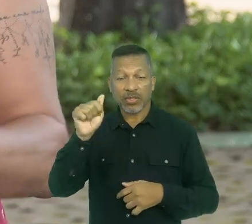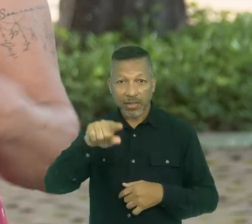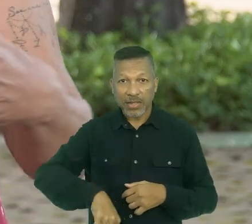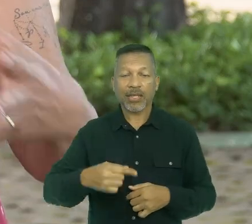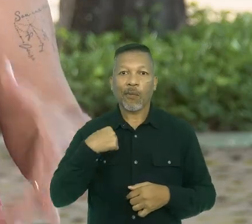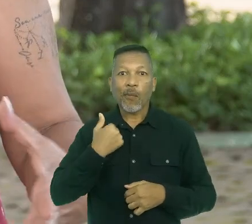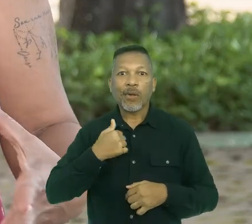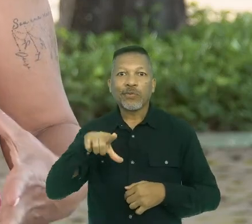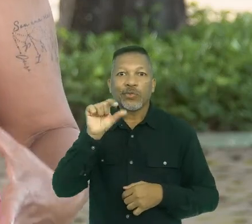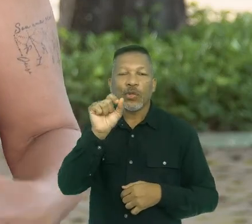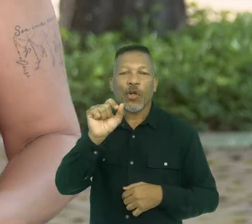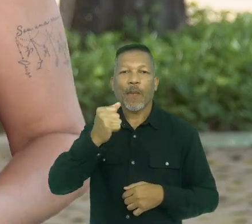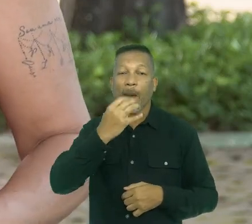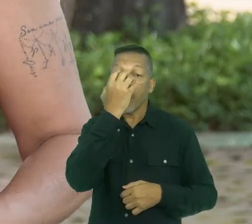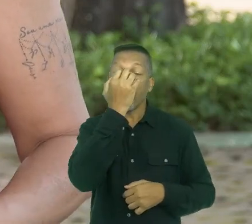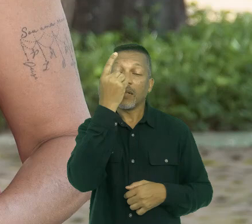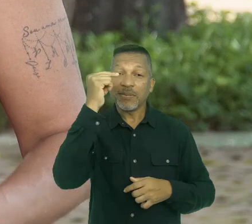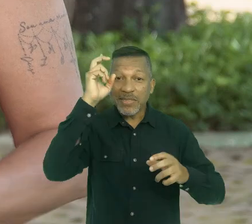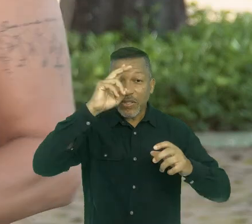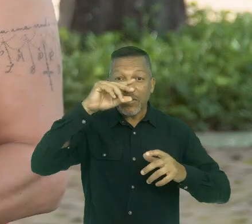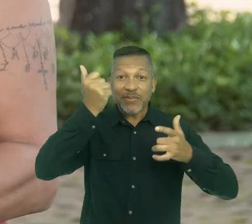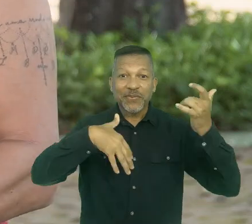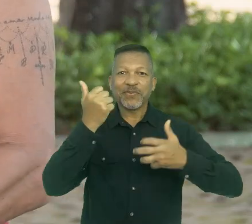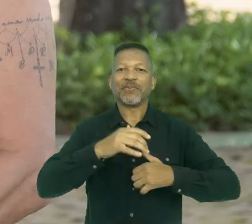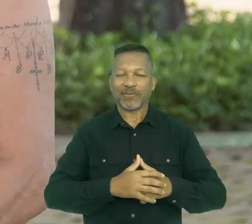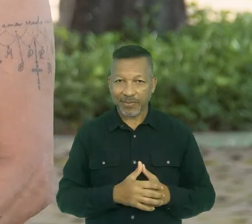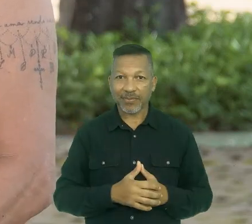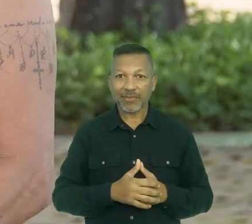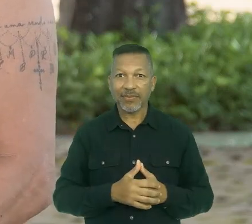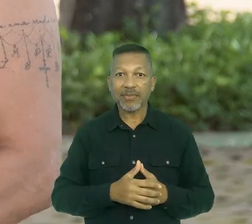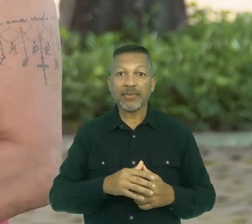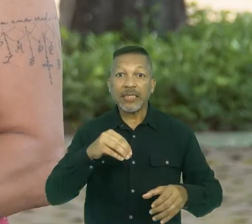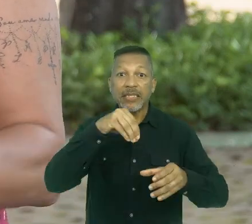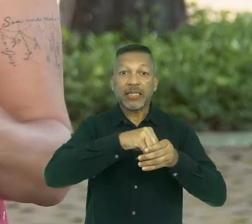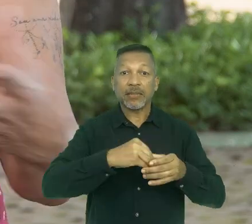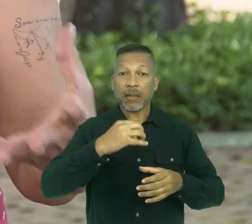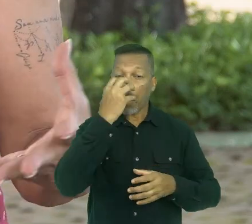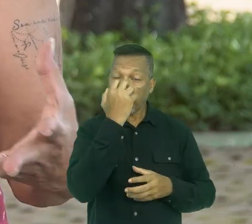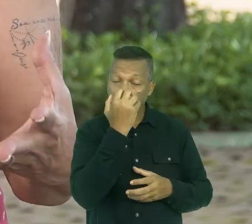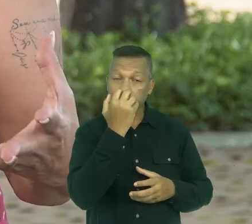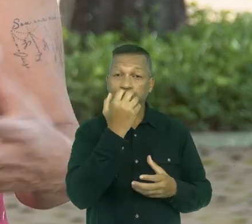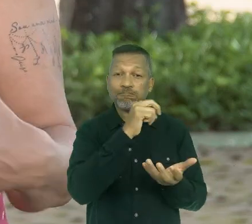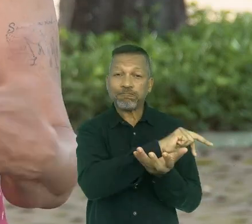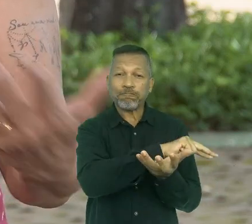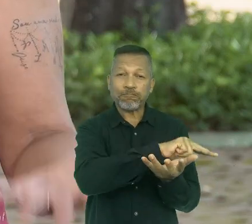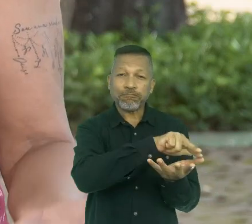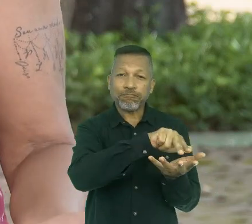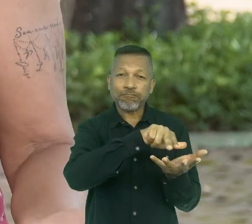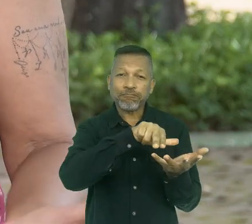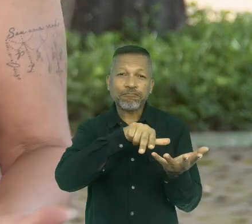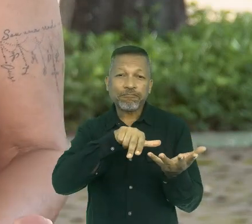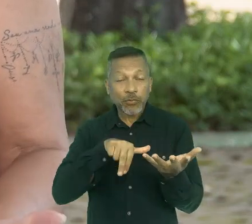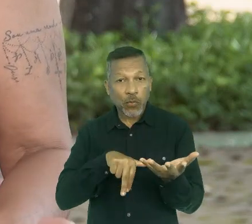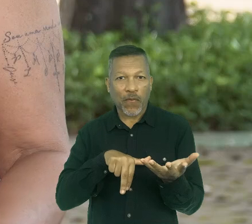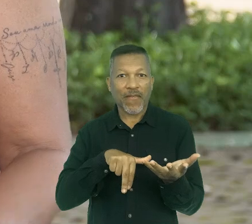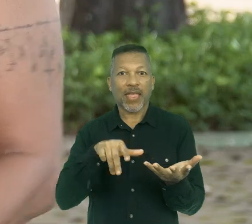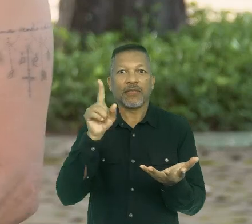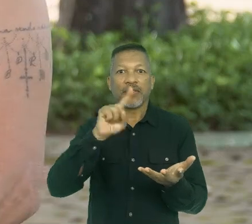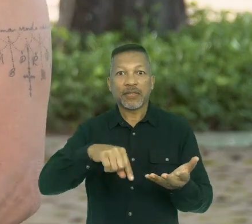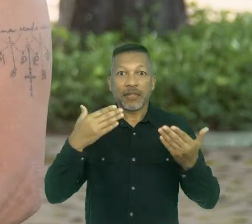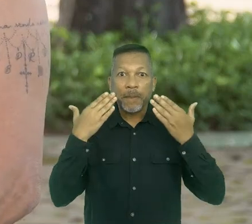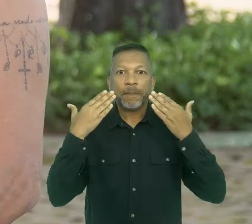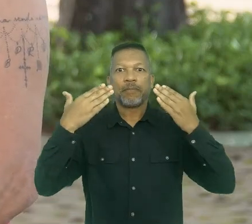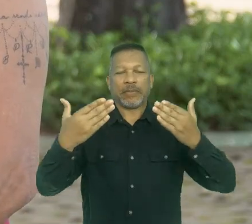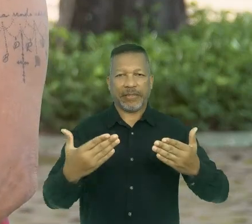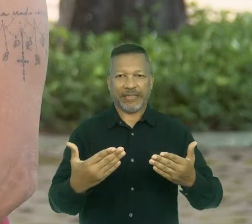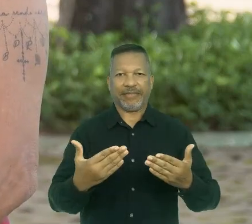escolhi uma palhaça para contar a história. Dentro da palhaçaria existem várias formas de se